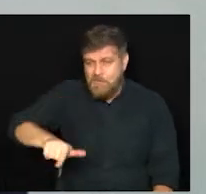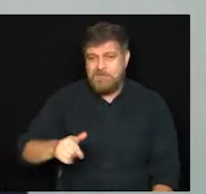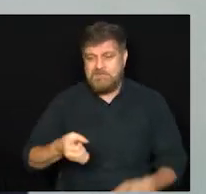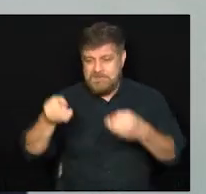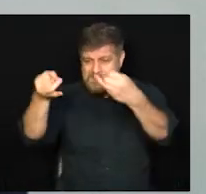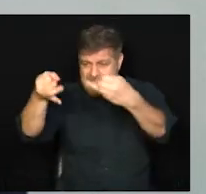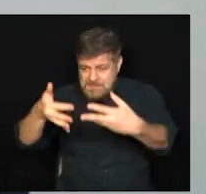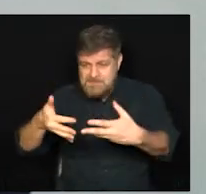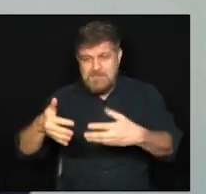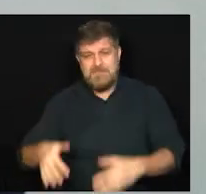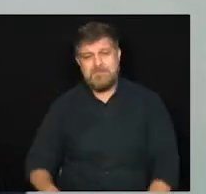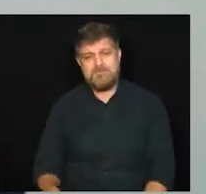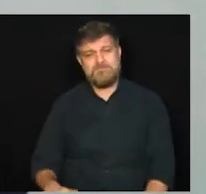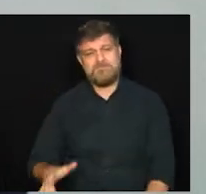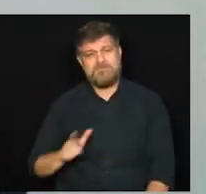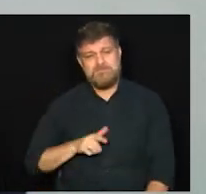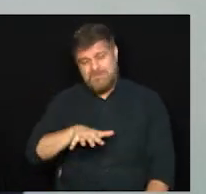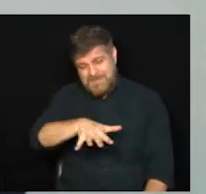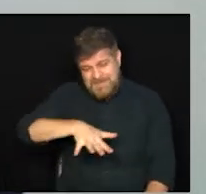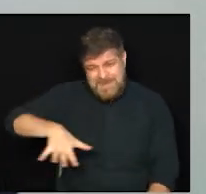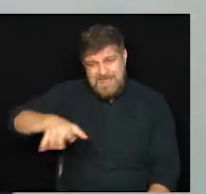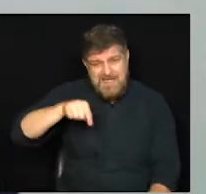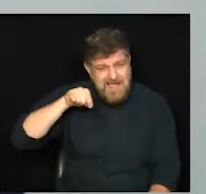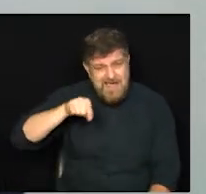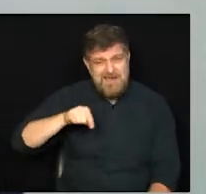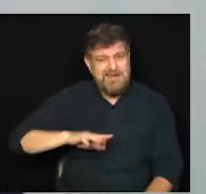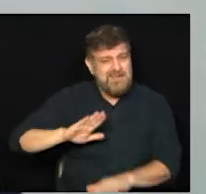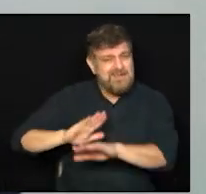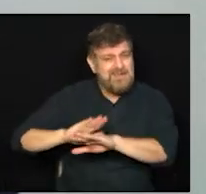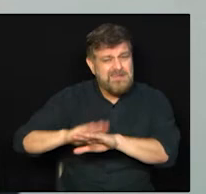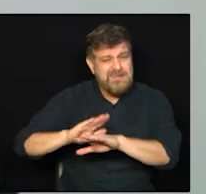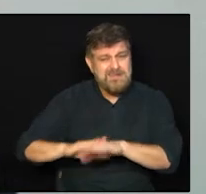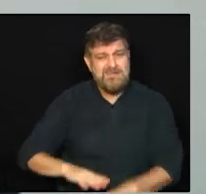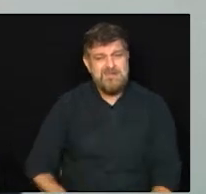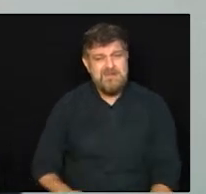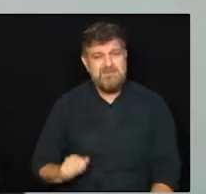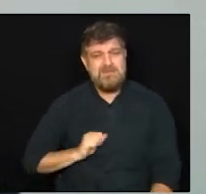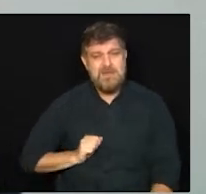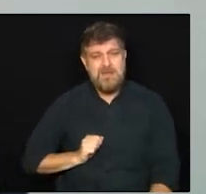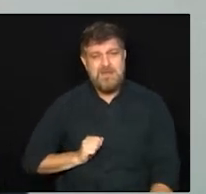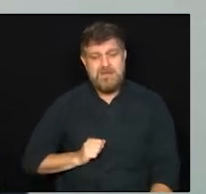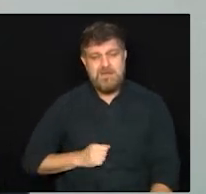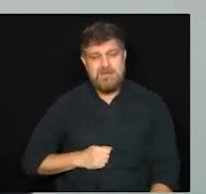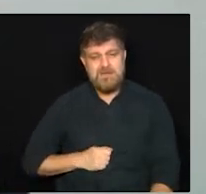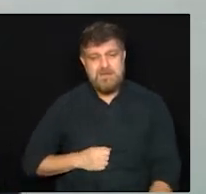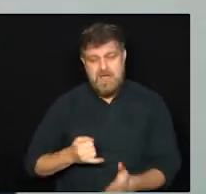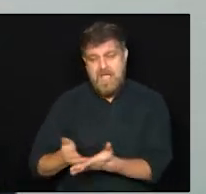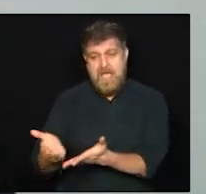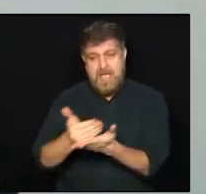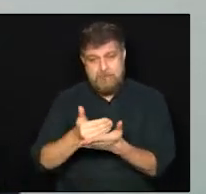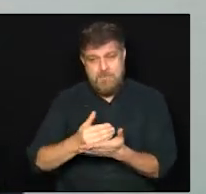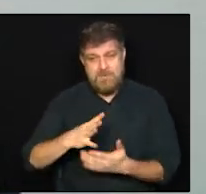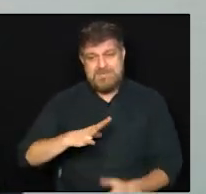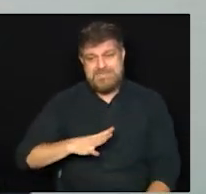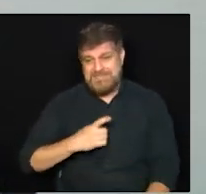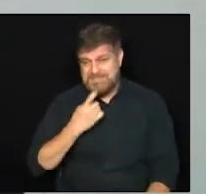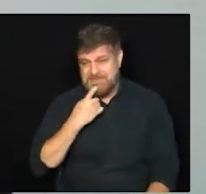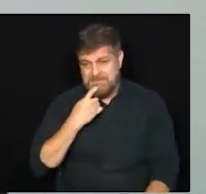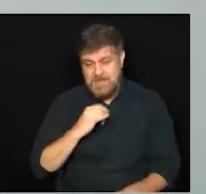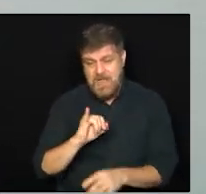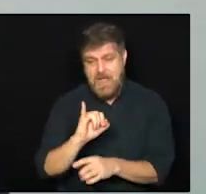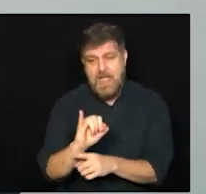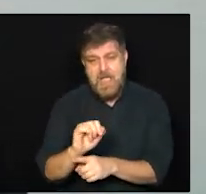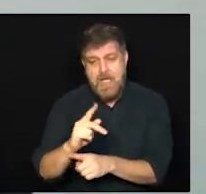assim, o que o setor acabou mais fazendo foi parando os pagamentos municipais. Foi o que o setor mais fez por